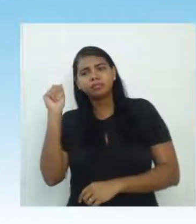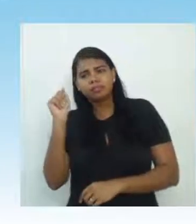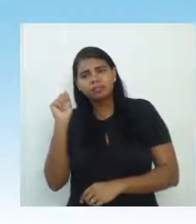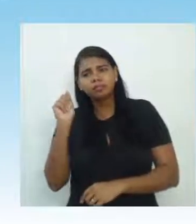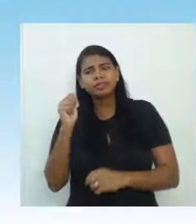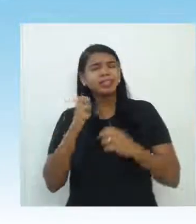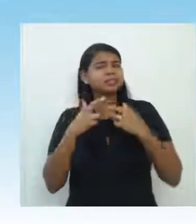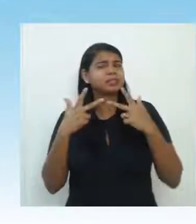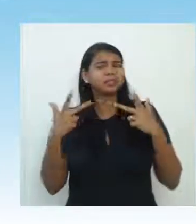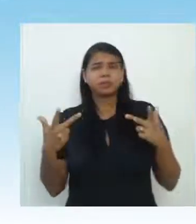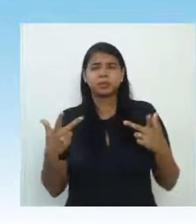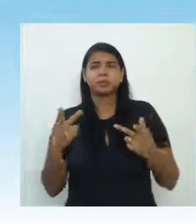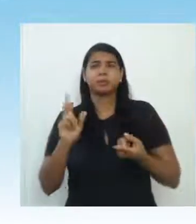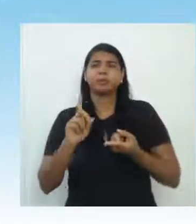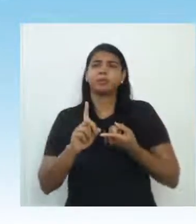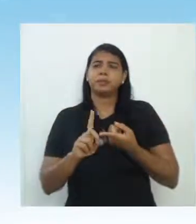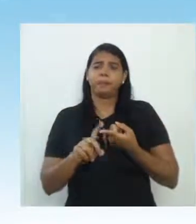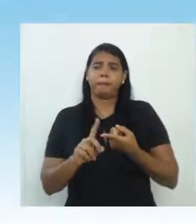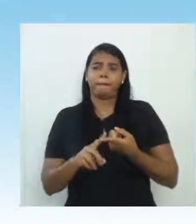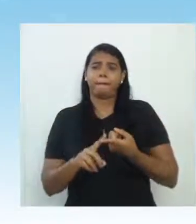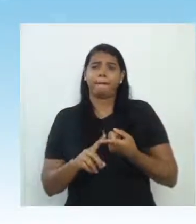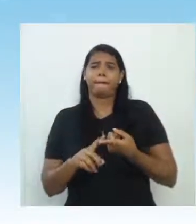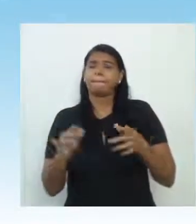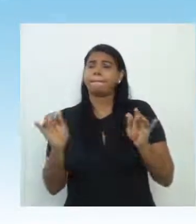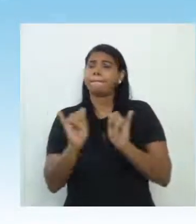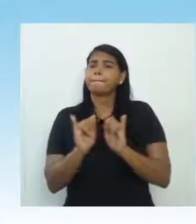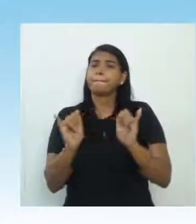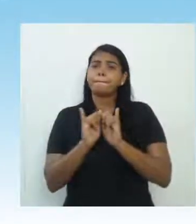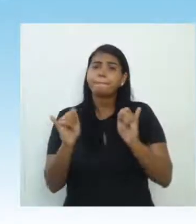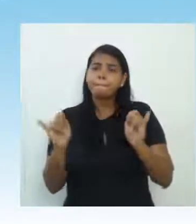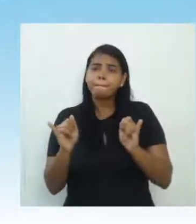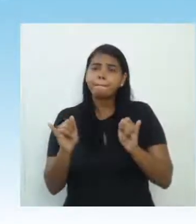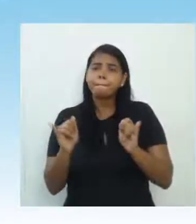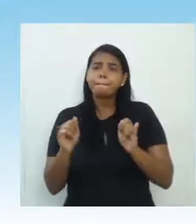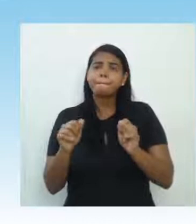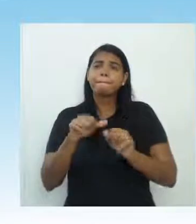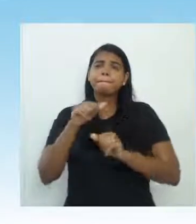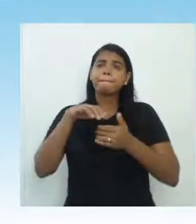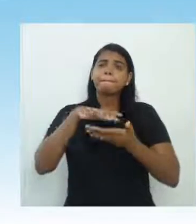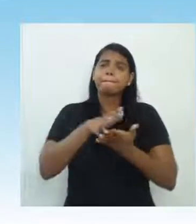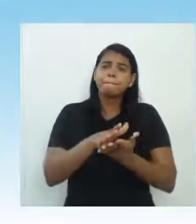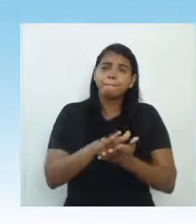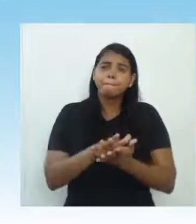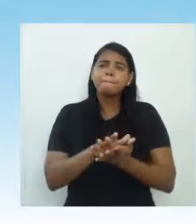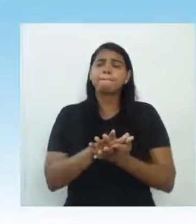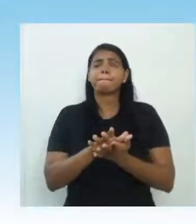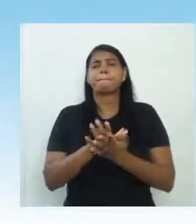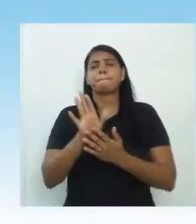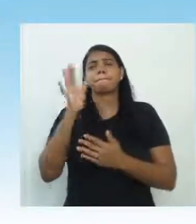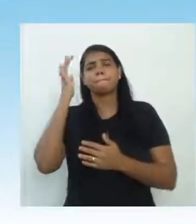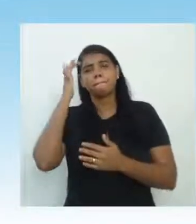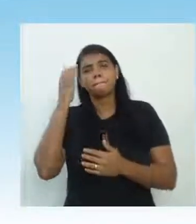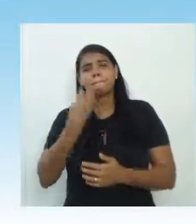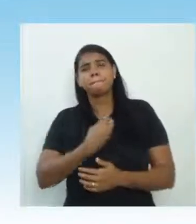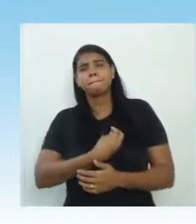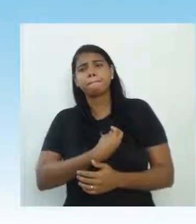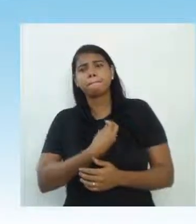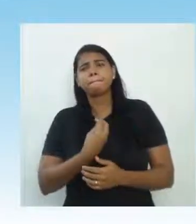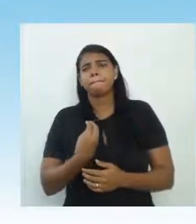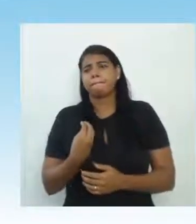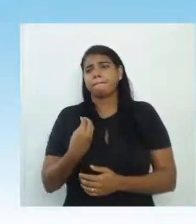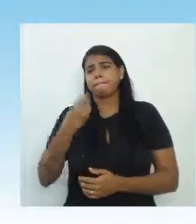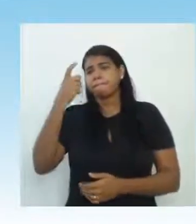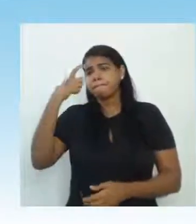monte de coisas, né, que simplesmente desumanizam as pessoas. É como se eu tirasse, não é, a condição de